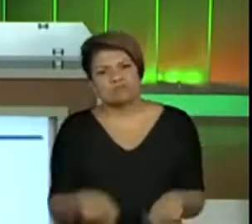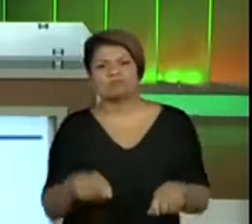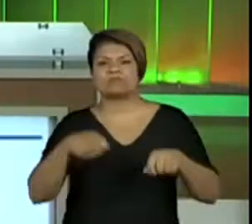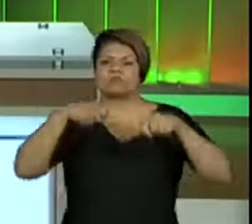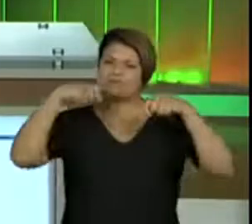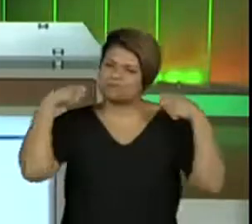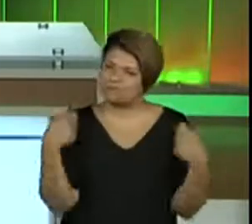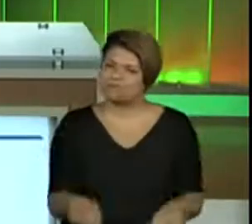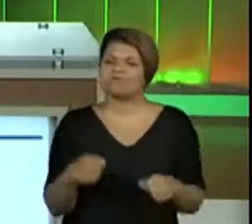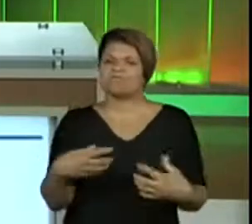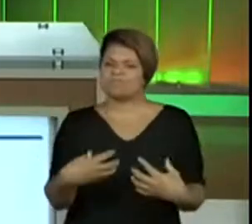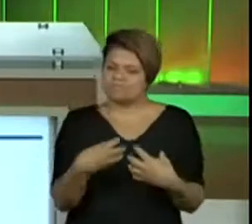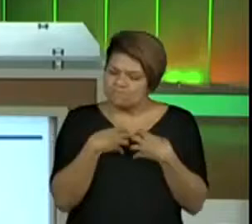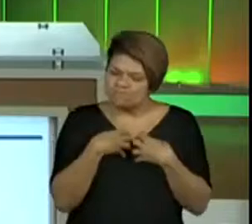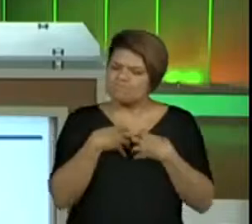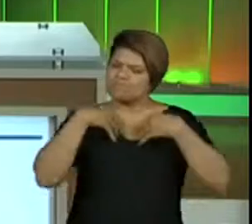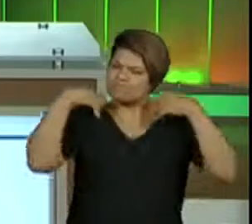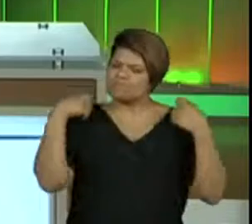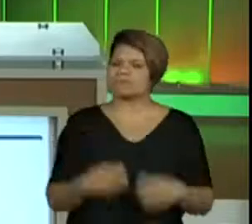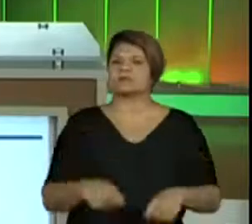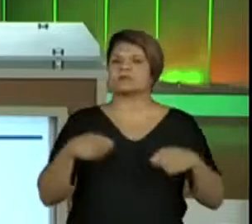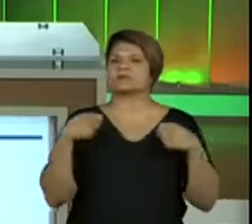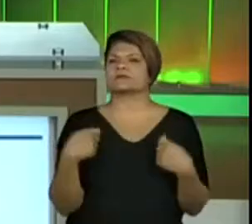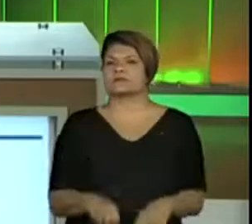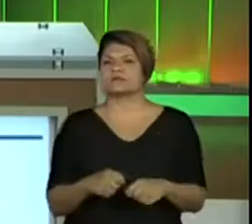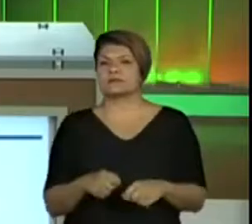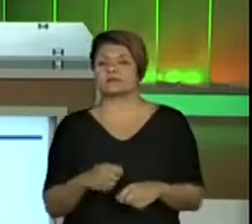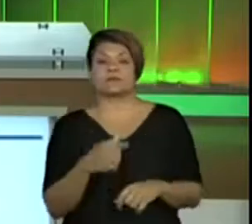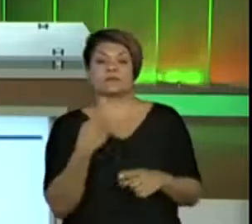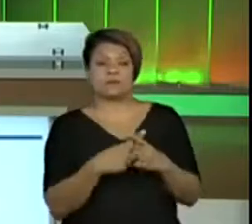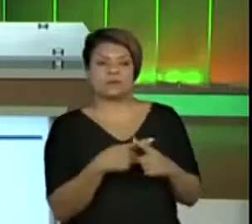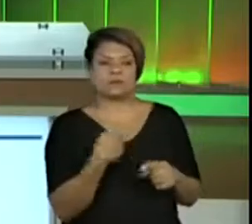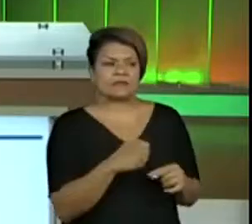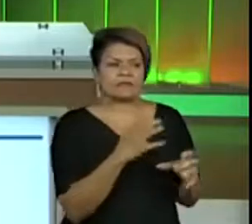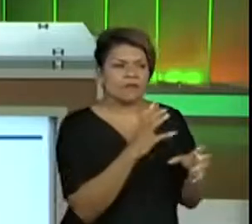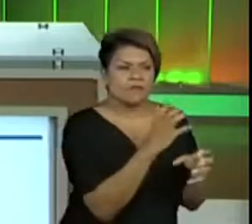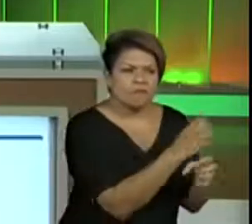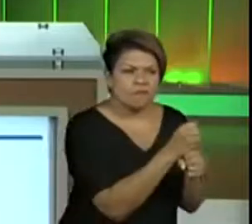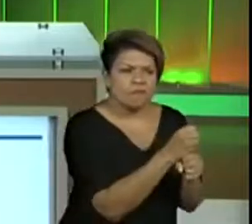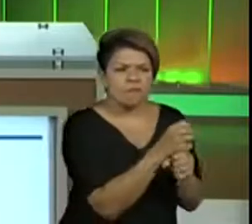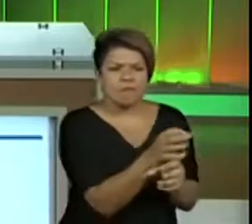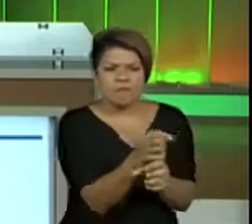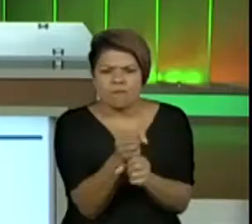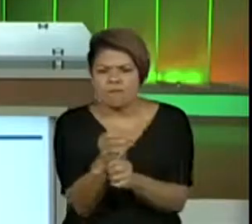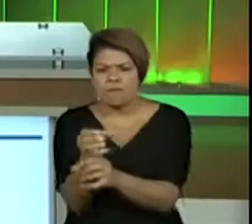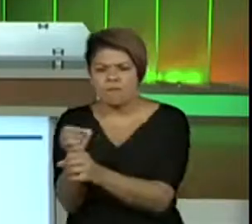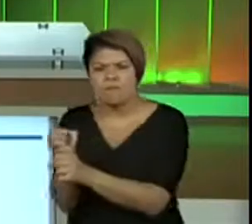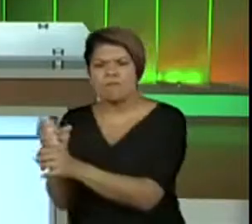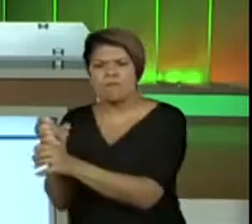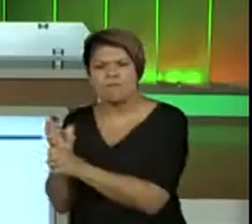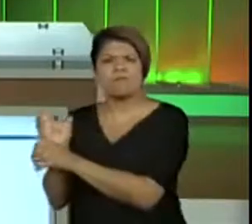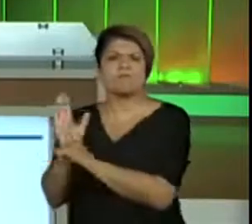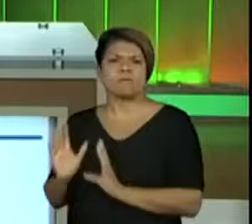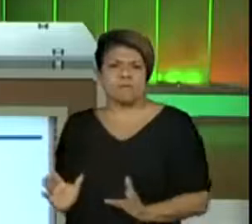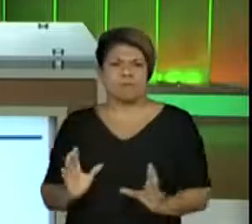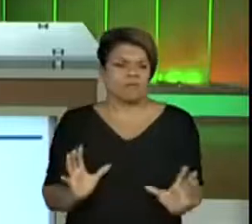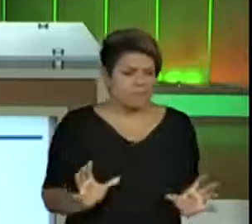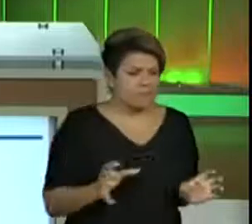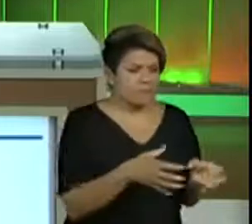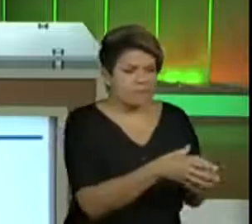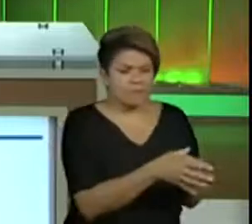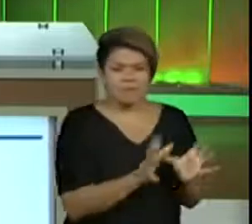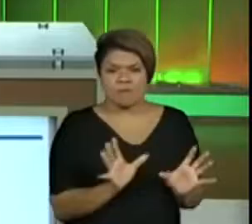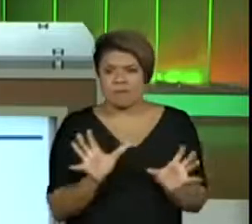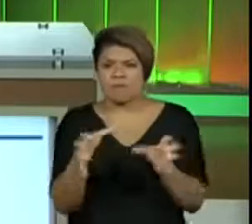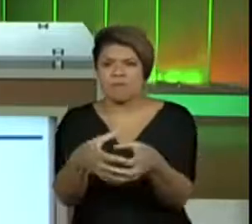necessidade, e isso para a contagem, não é? Para o controle, para agrupar